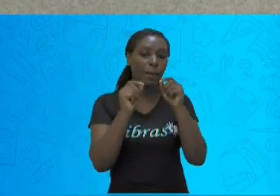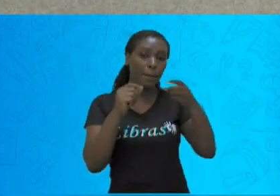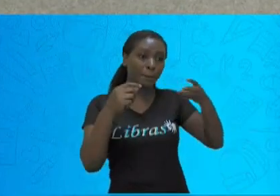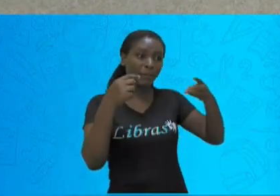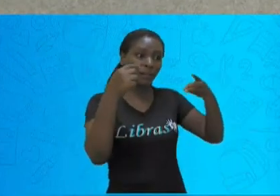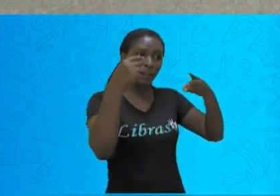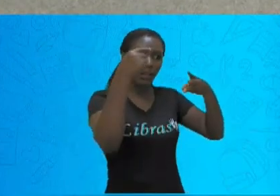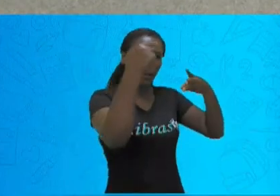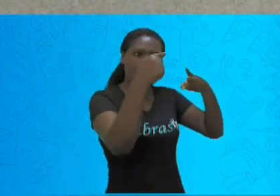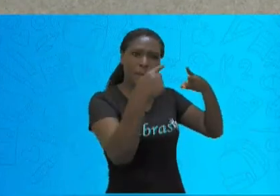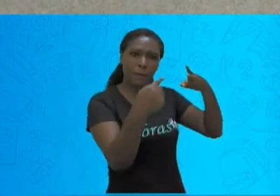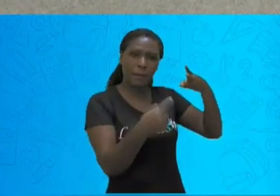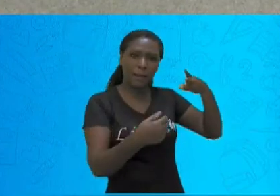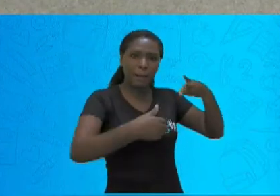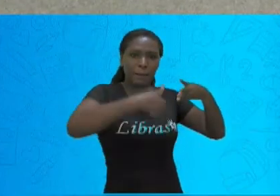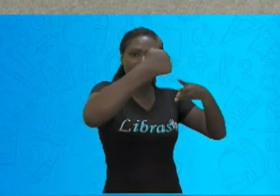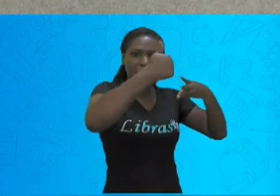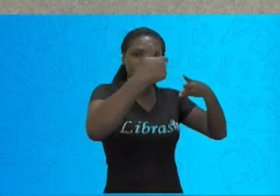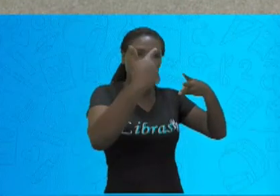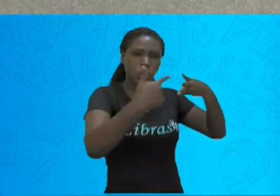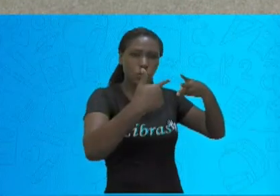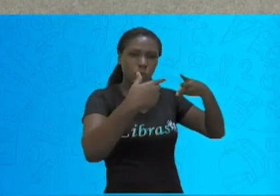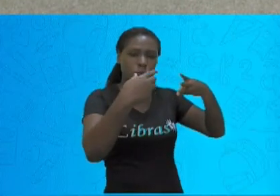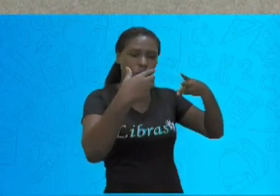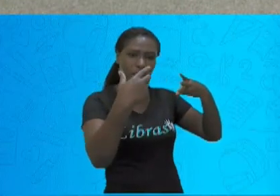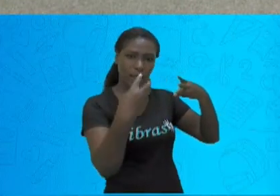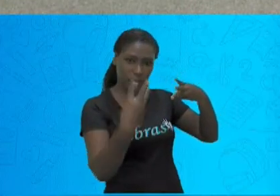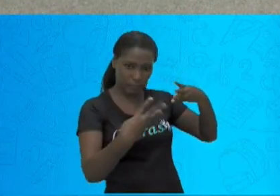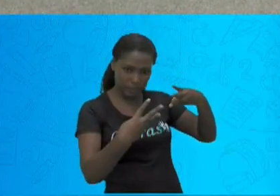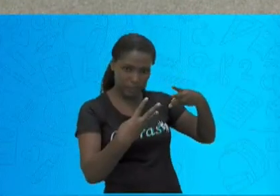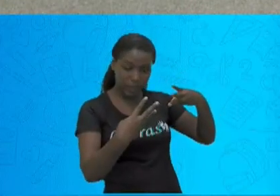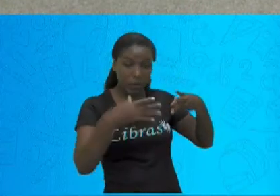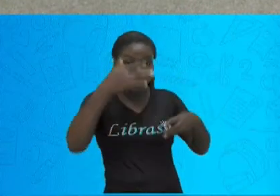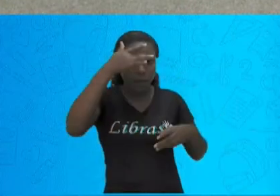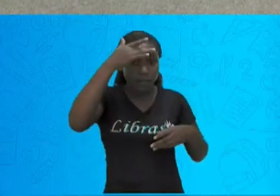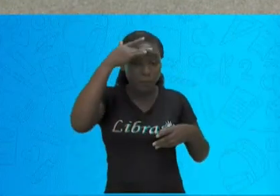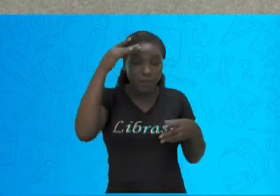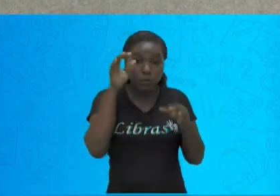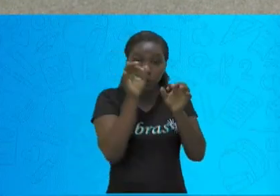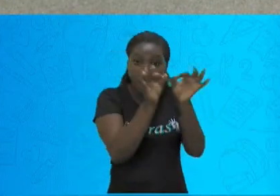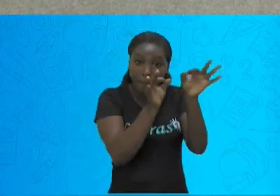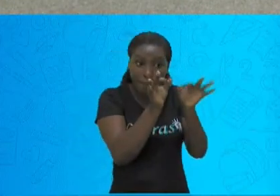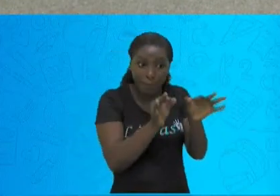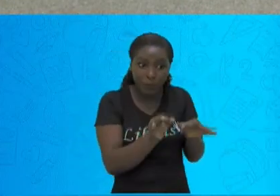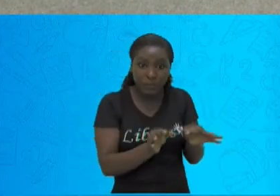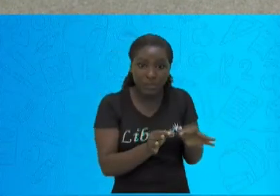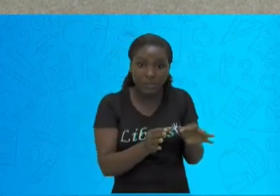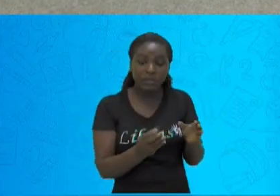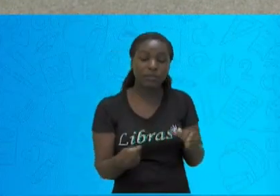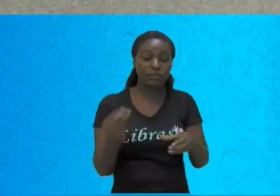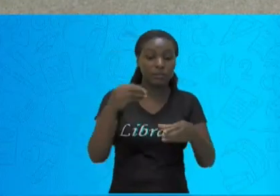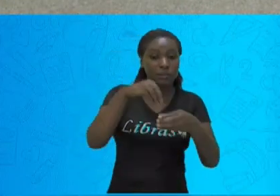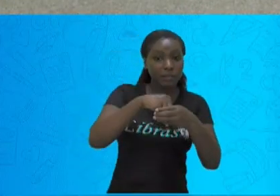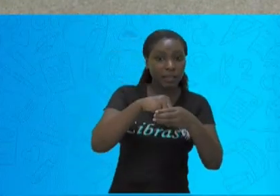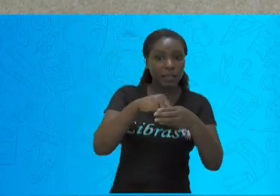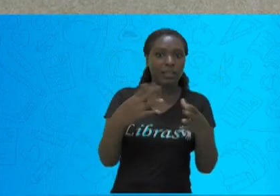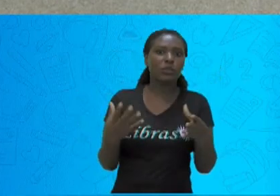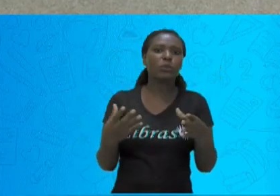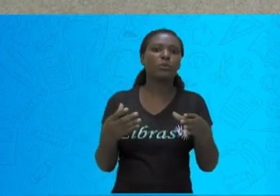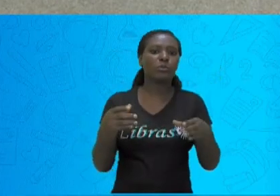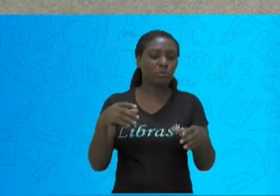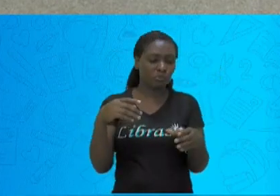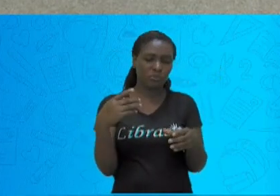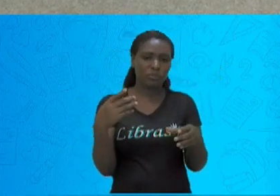sociais de cada ser dentro da civilização maia. O declínio dessa sociedade pode estar ligado a causas